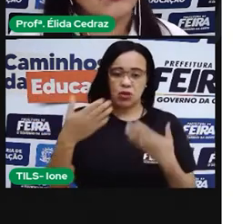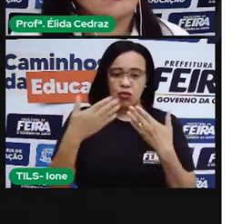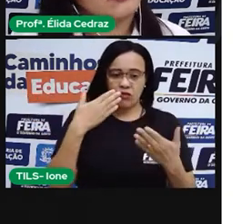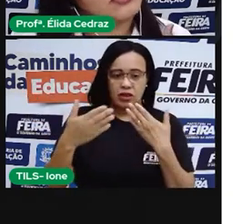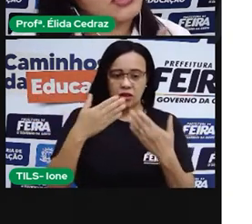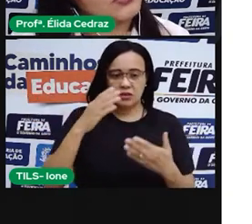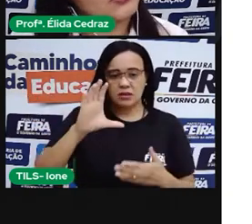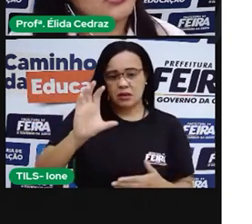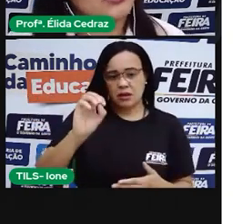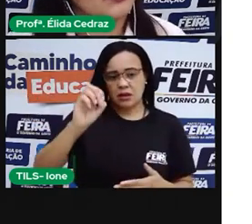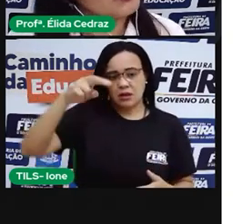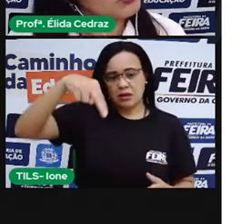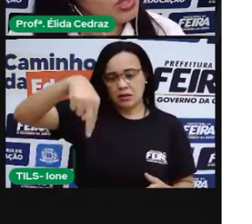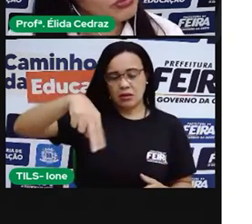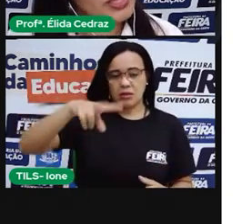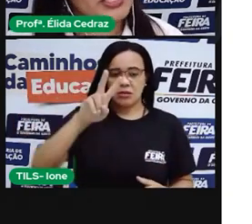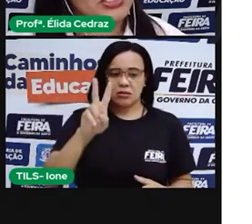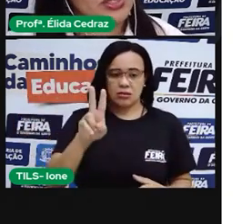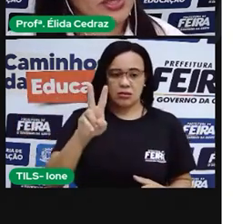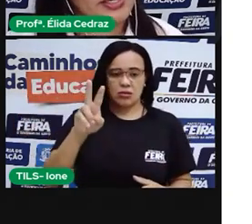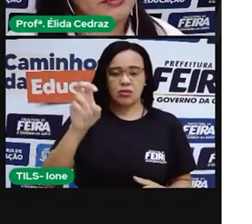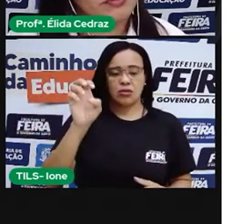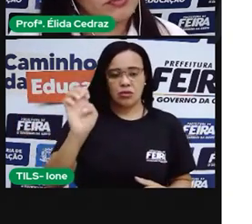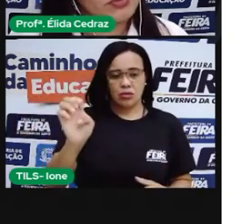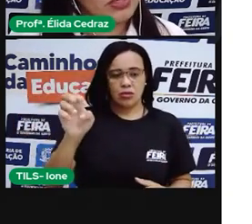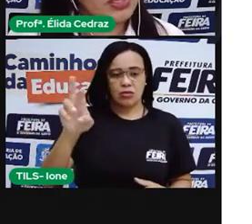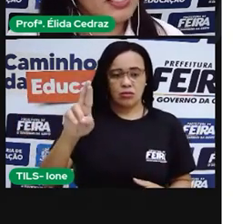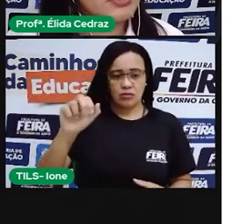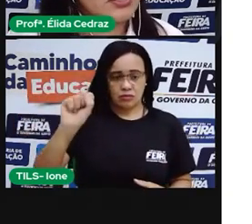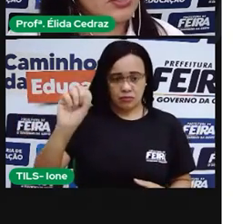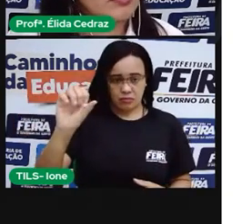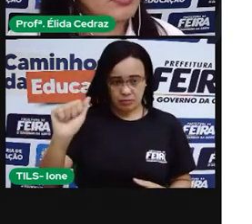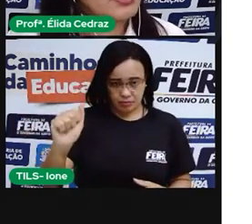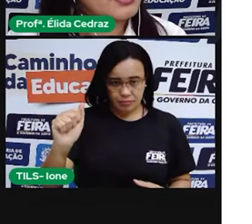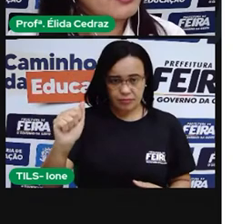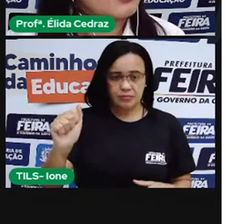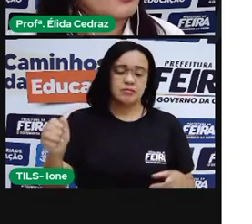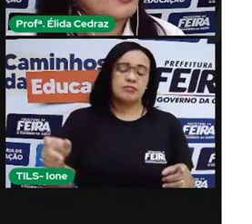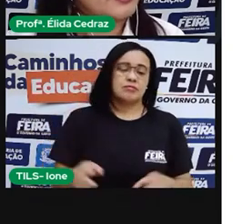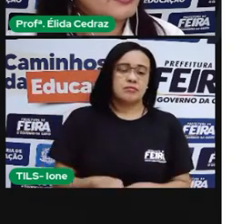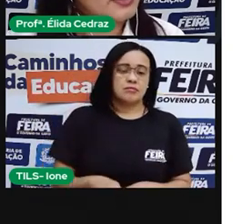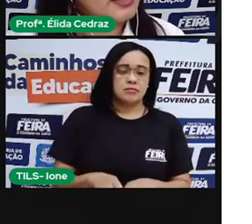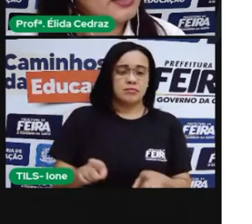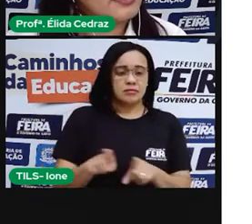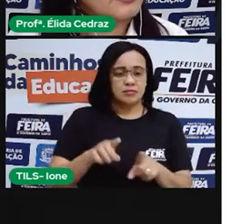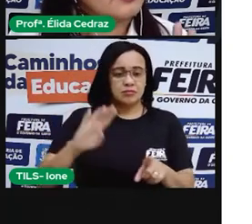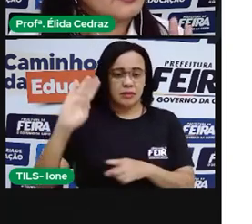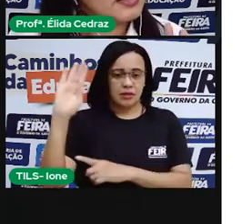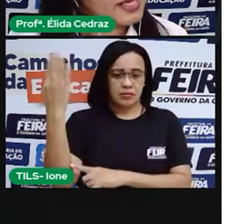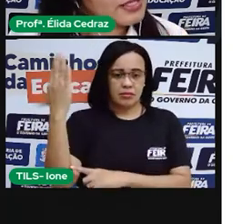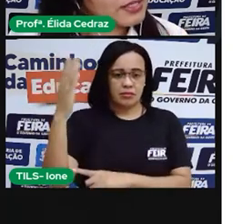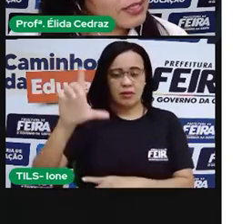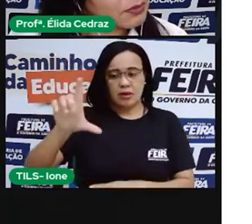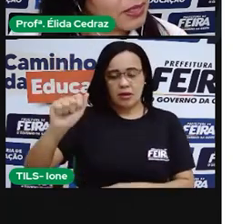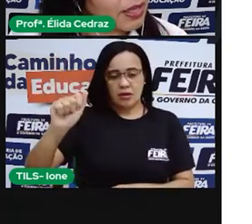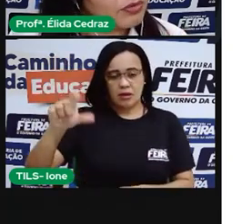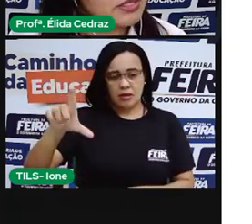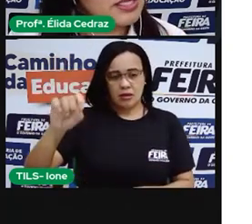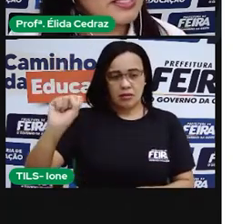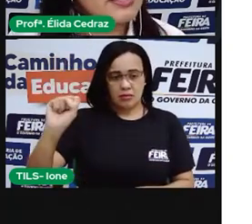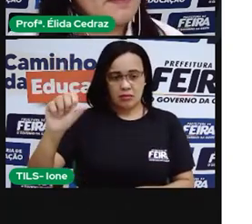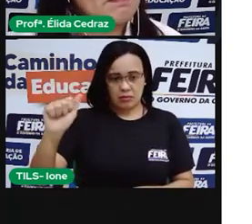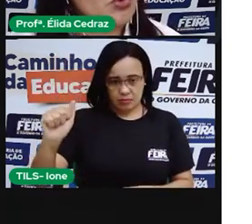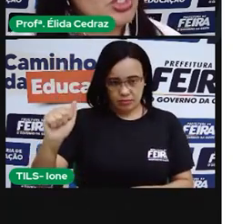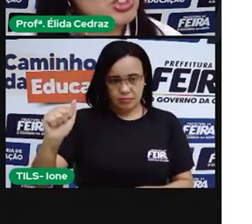persiana e urso, como da história. Olha só, aqui, nestas